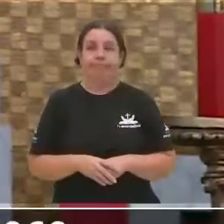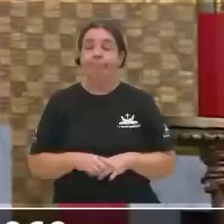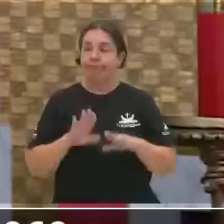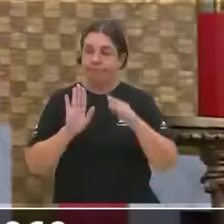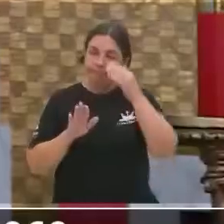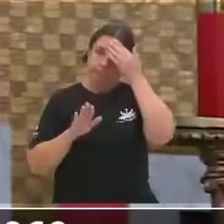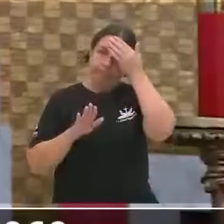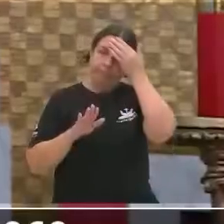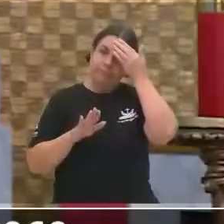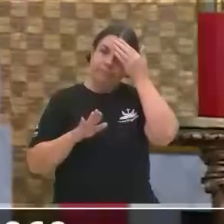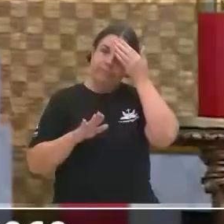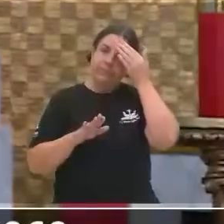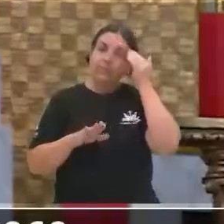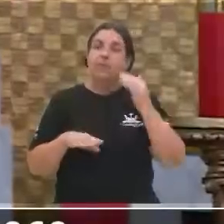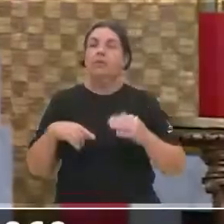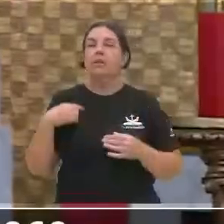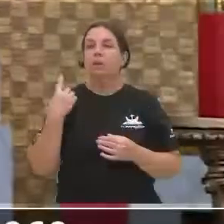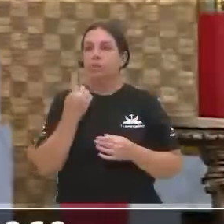bendita